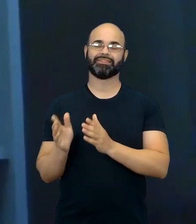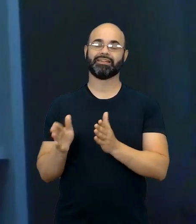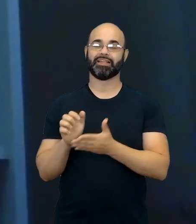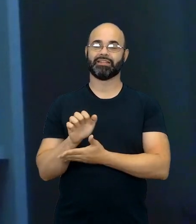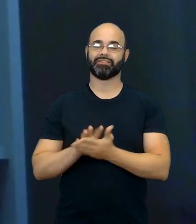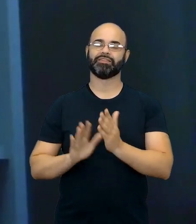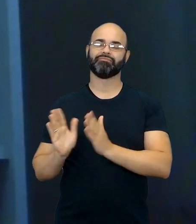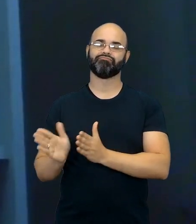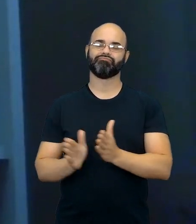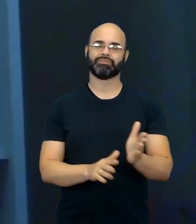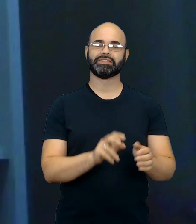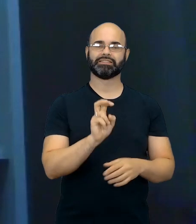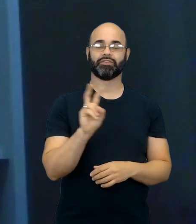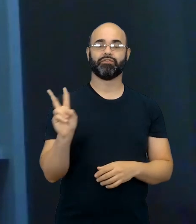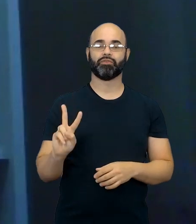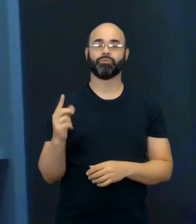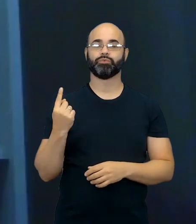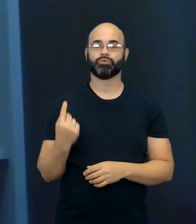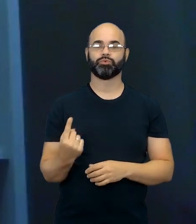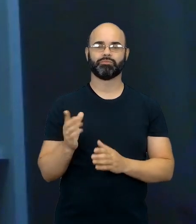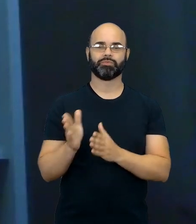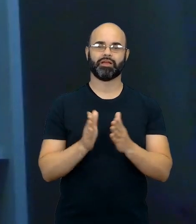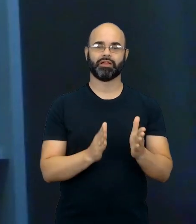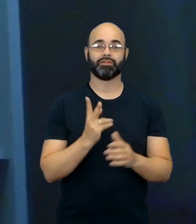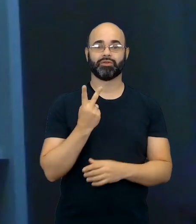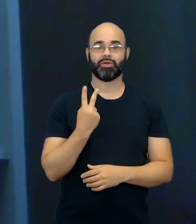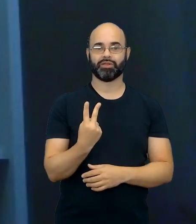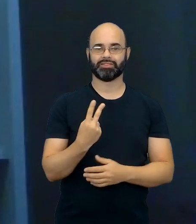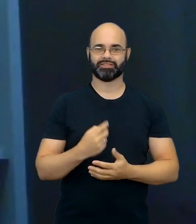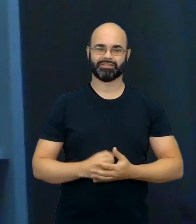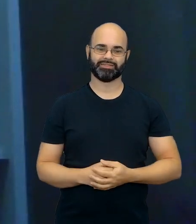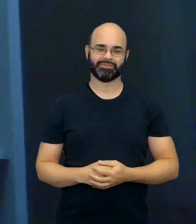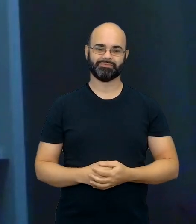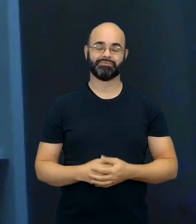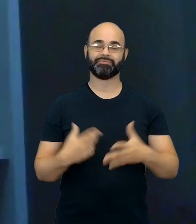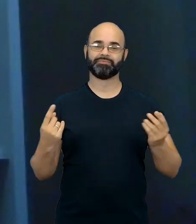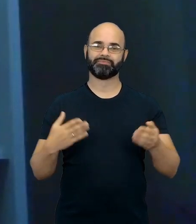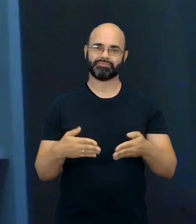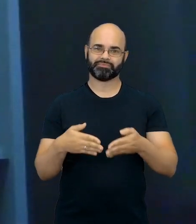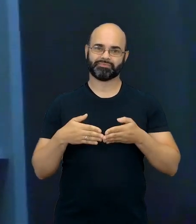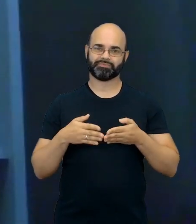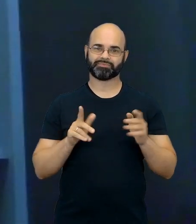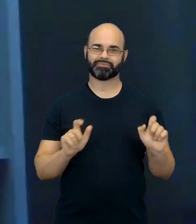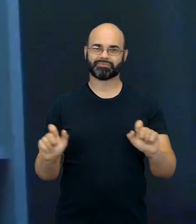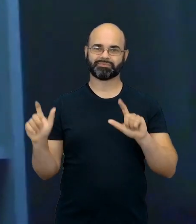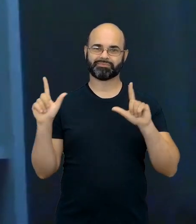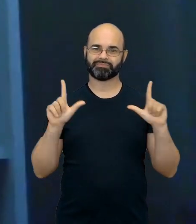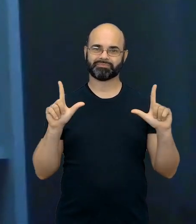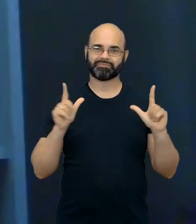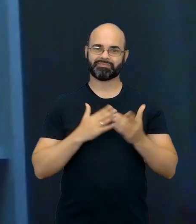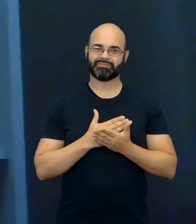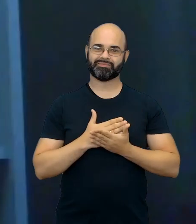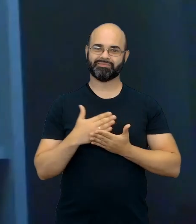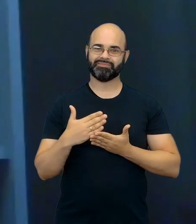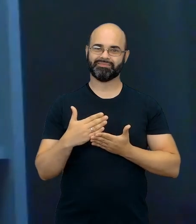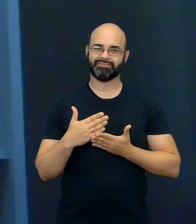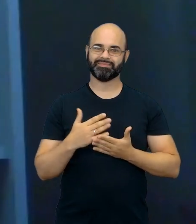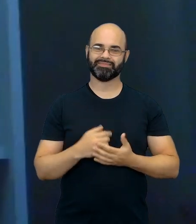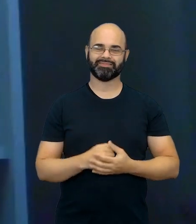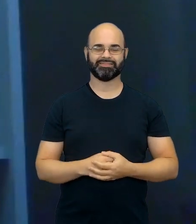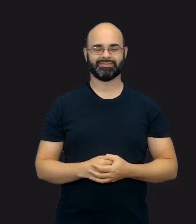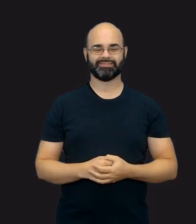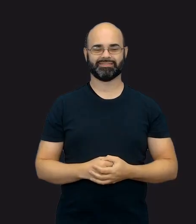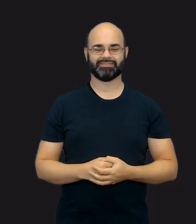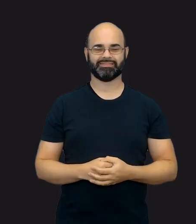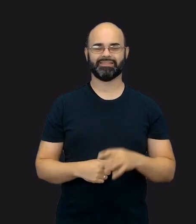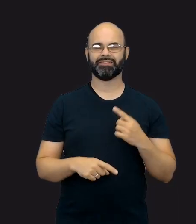do volume 1, parte 2. Peço licença aqui para compartilhar o nosso material, porque fica